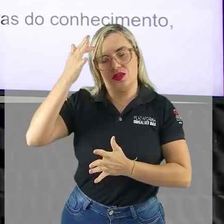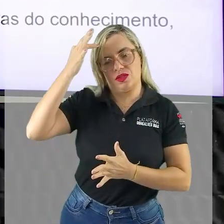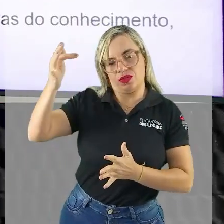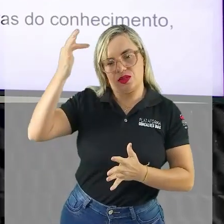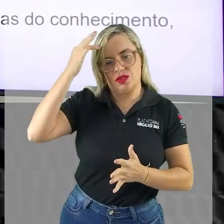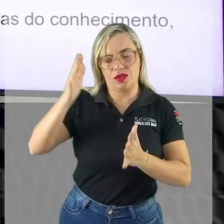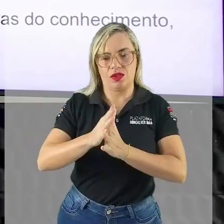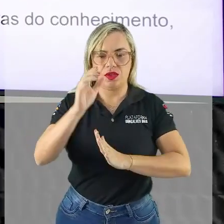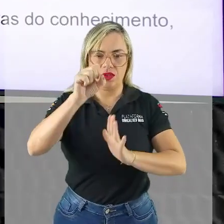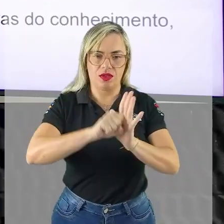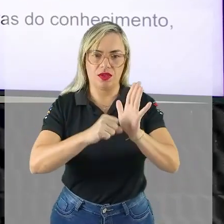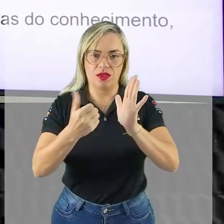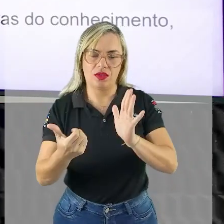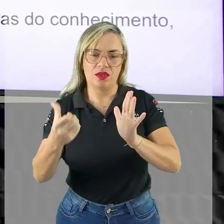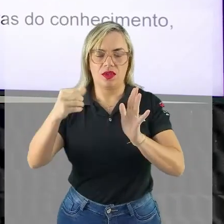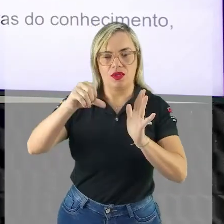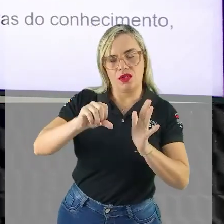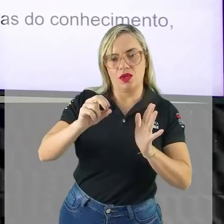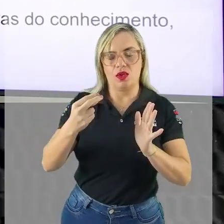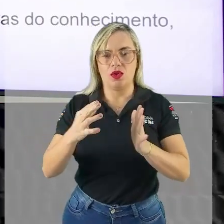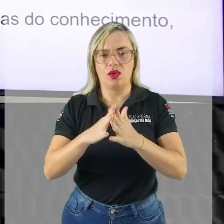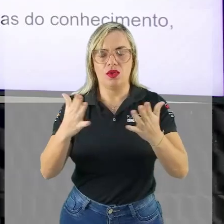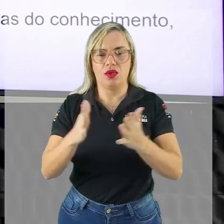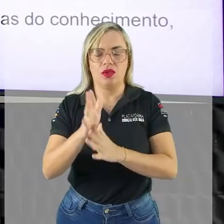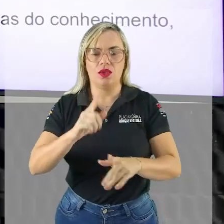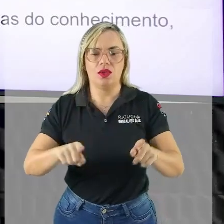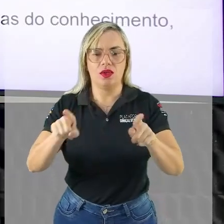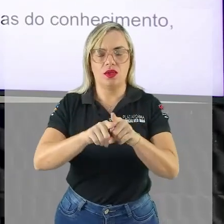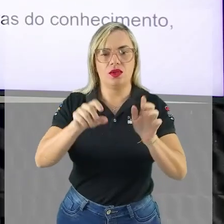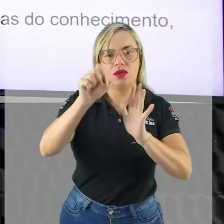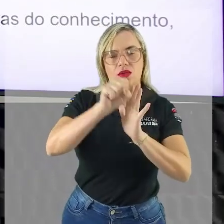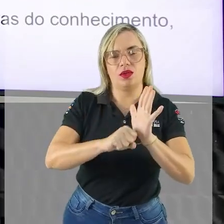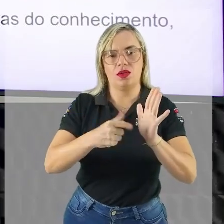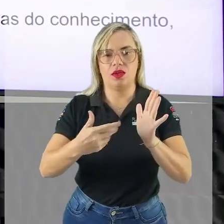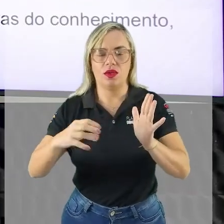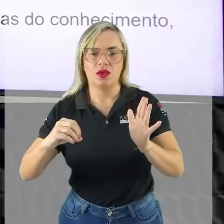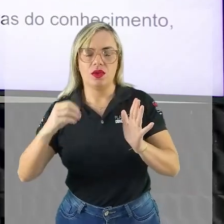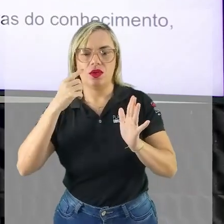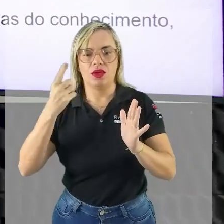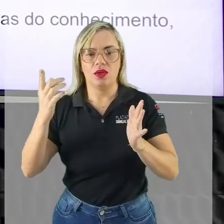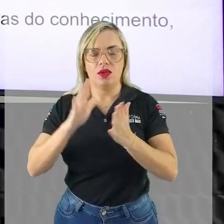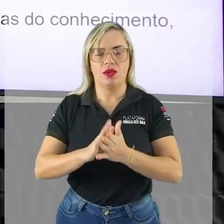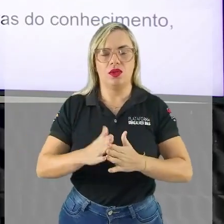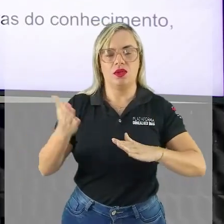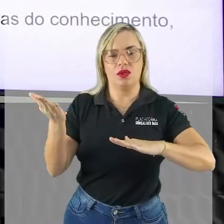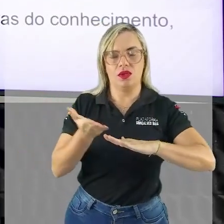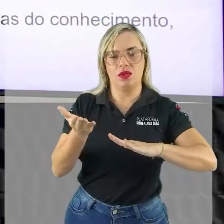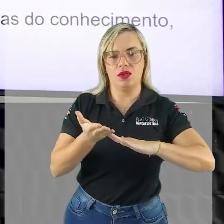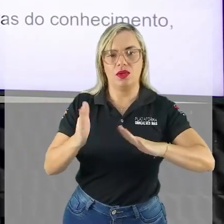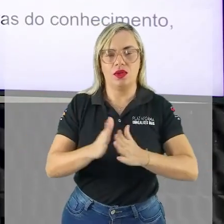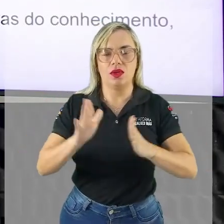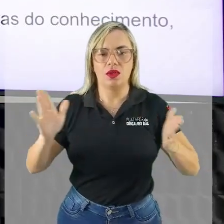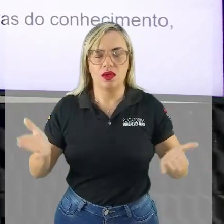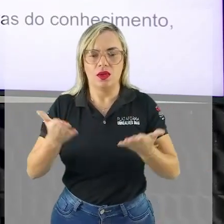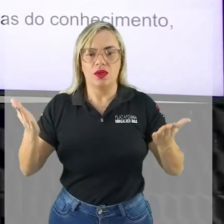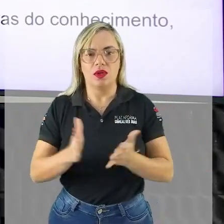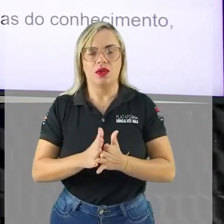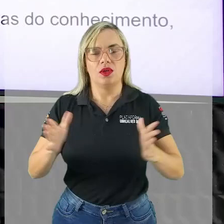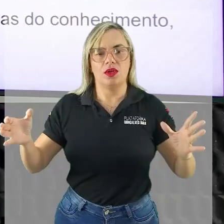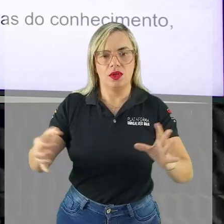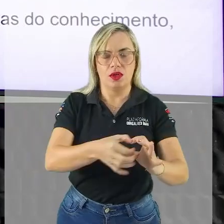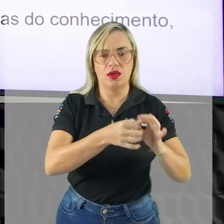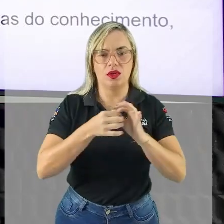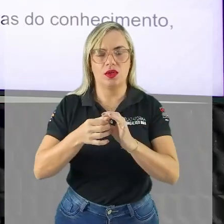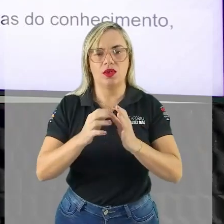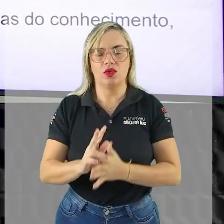do século XIX, ou até mesmo do século XX, ou um filósofo contemporâneo, você está promovendo a